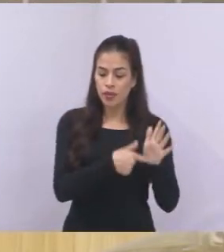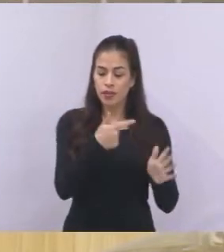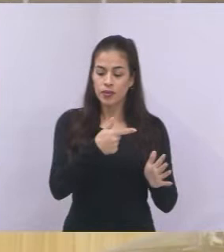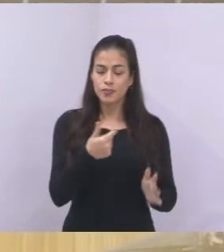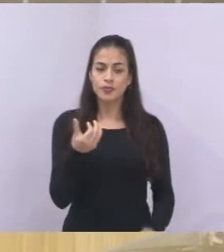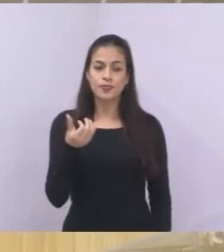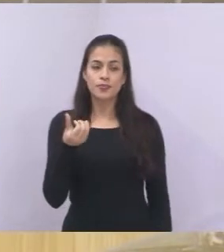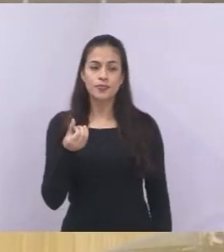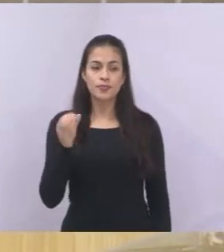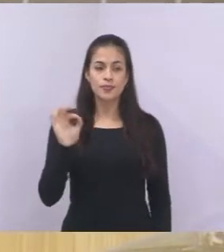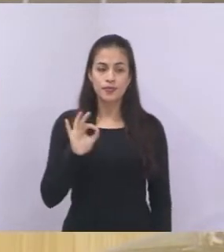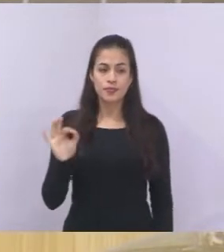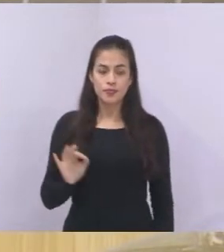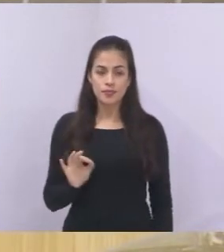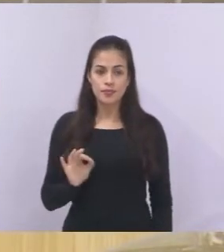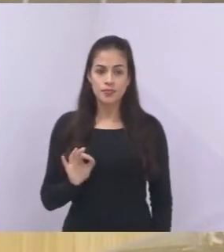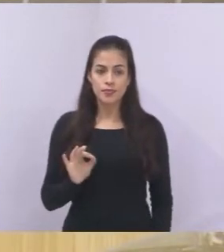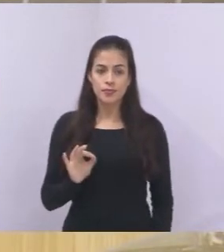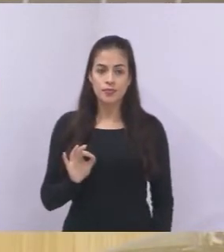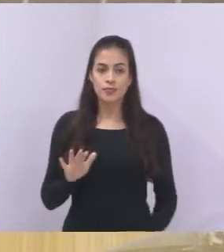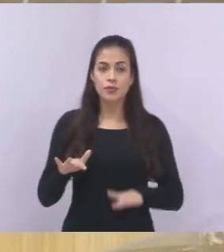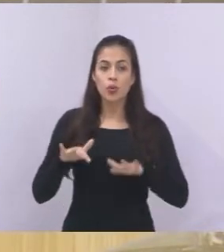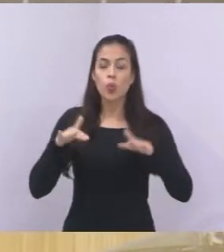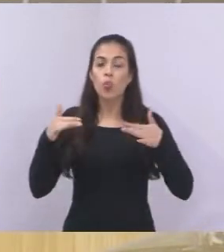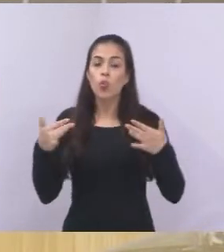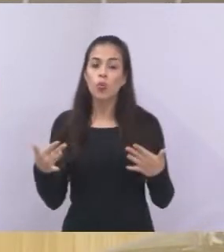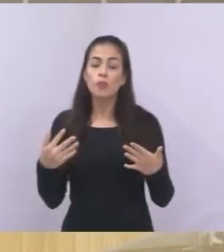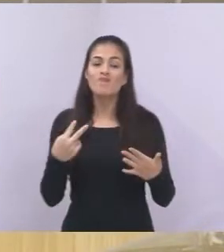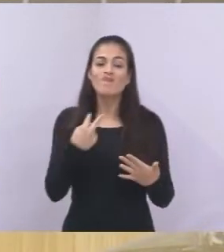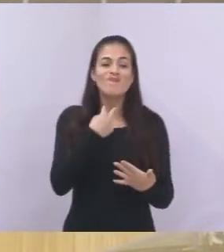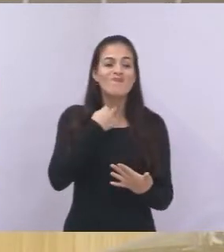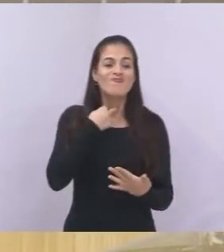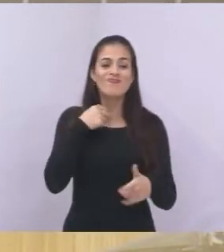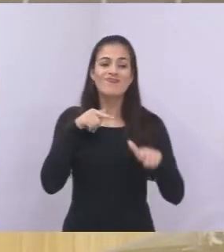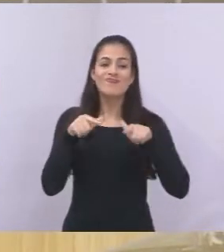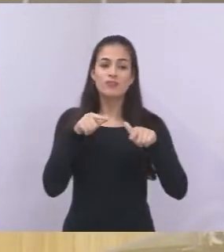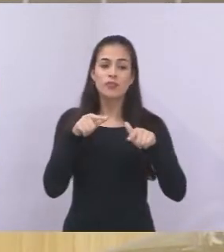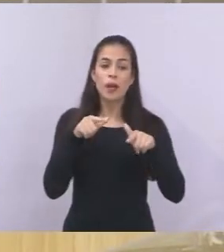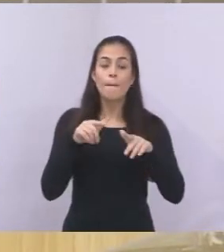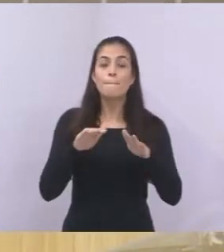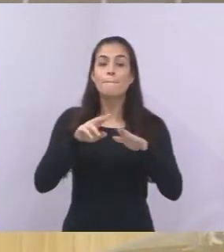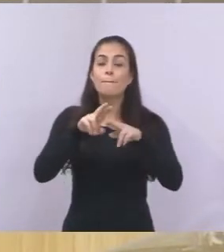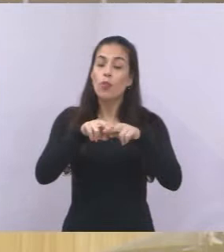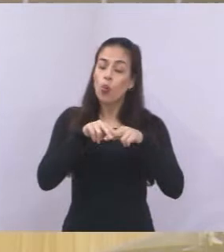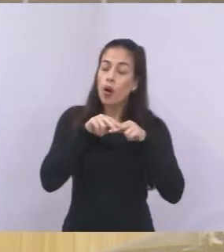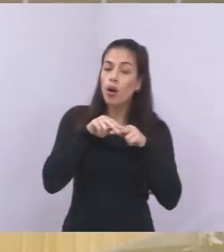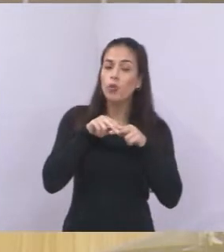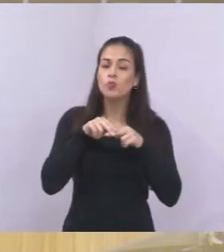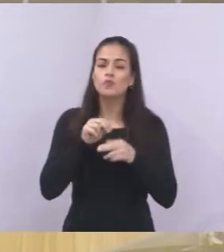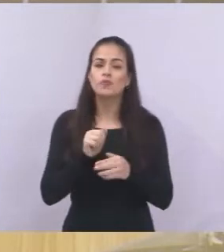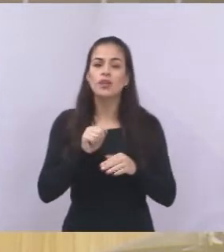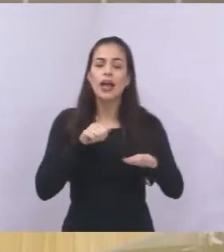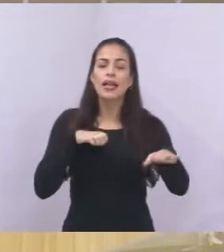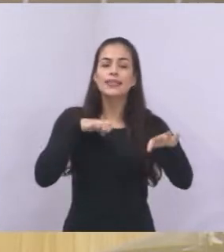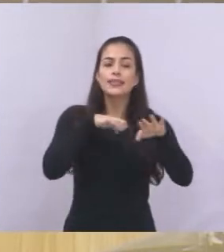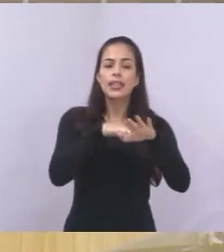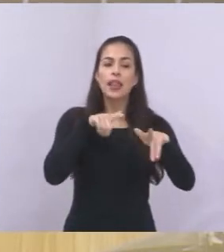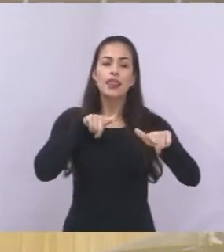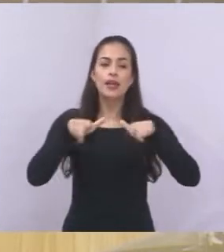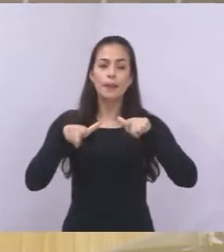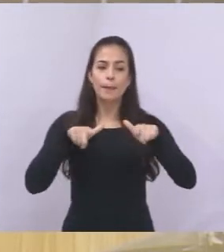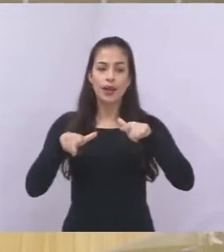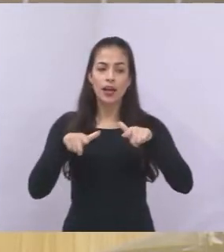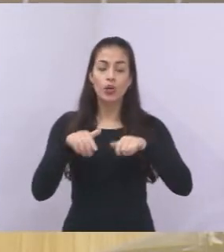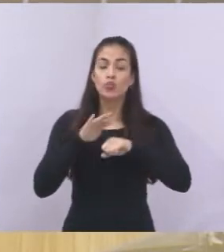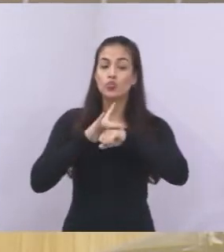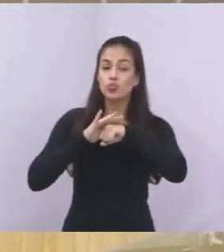na forma do CAPT quando a incapacidade for decorrente de acidente de trabalho, de doença profissional ou de doença do trabalho.